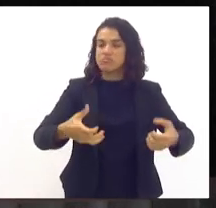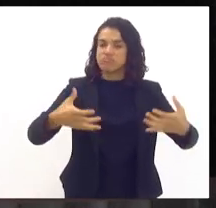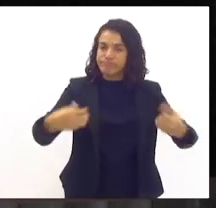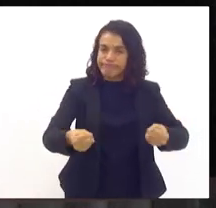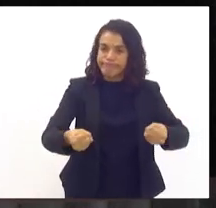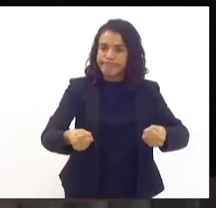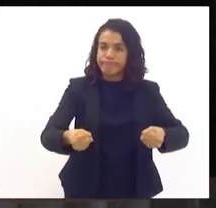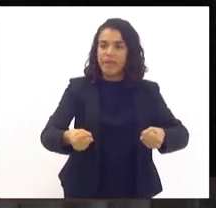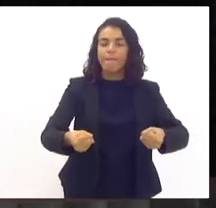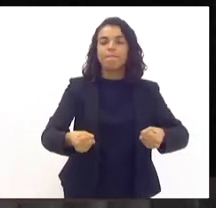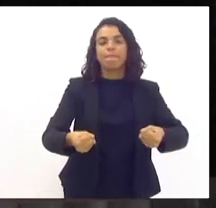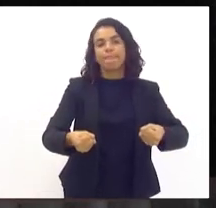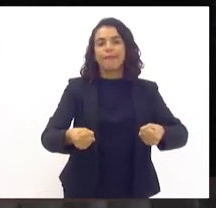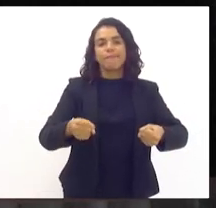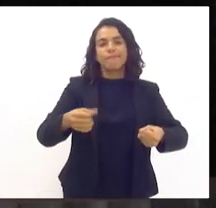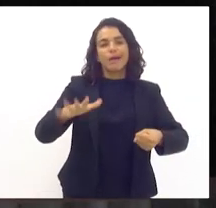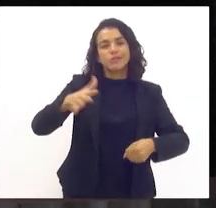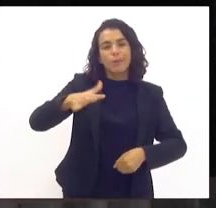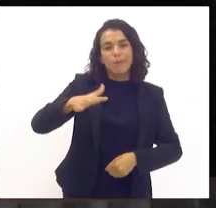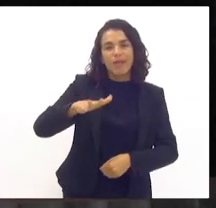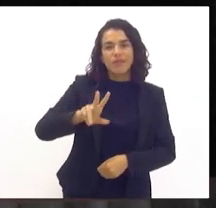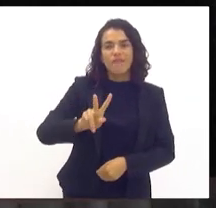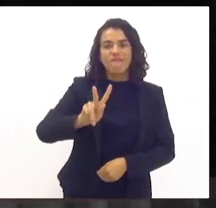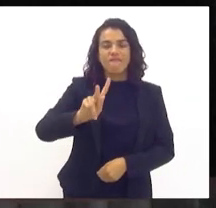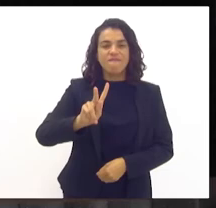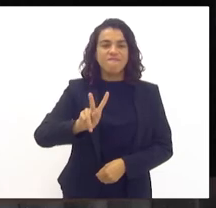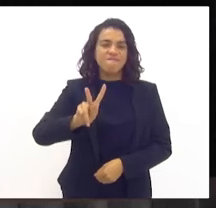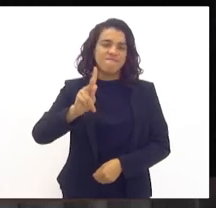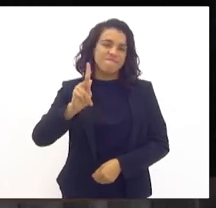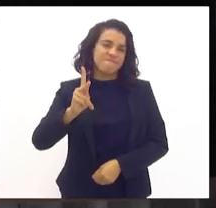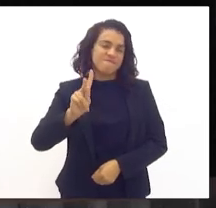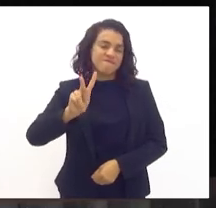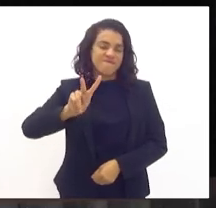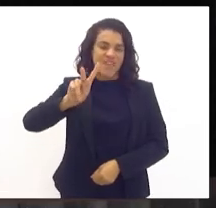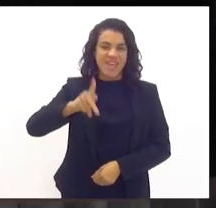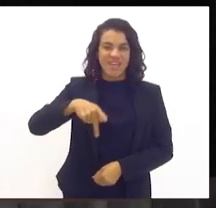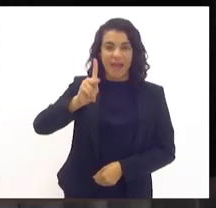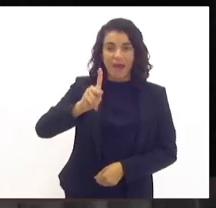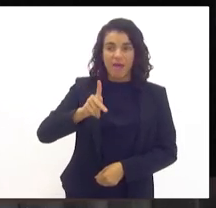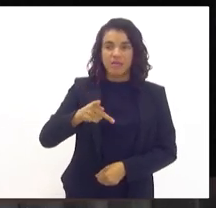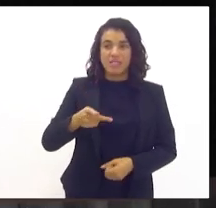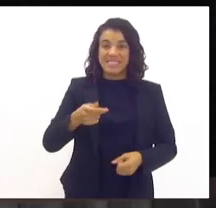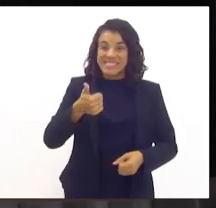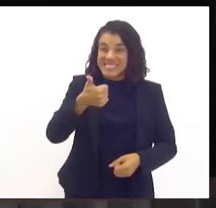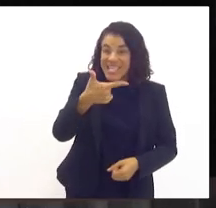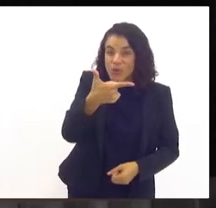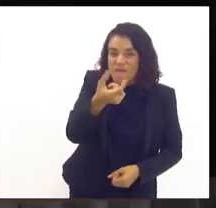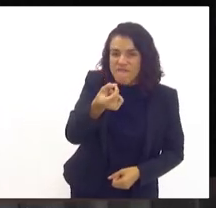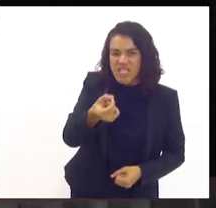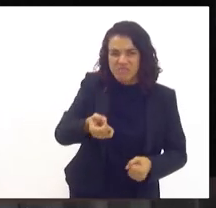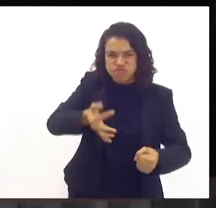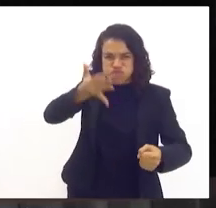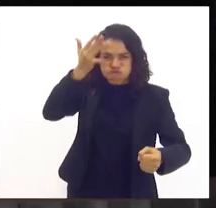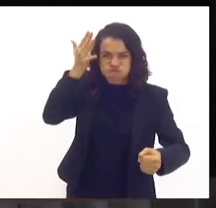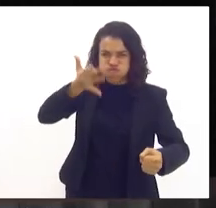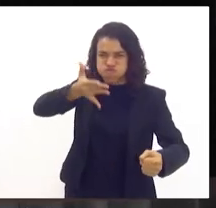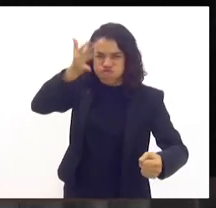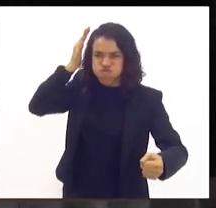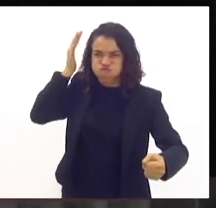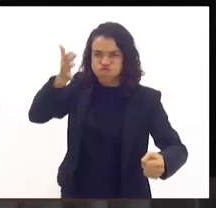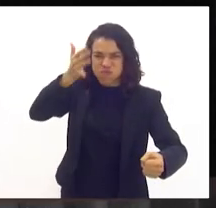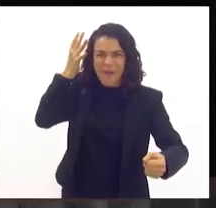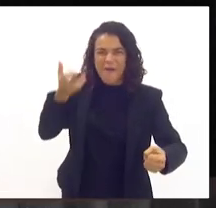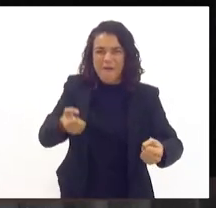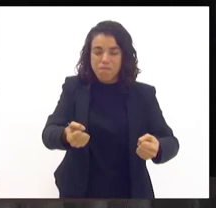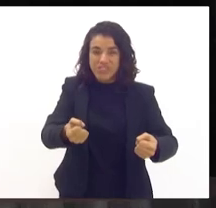botei a mão no volante. Quando chegou na altura ali de Vila Queira, ele falou, agora entra. Só que eu estava a 120 para entrar ali, não dá para entrar a 120, que se puxar